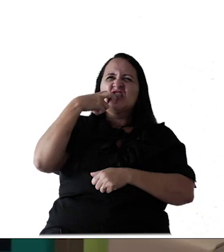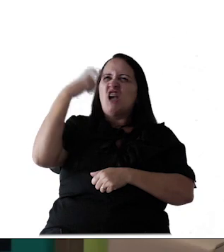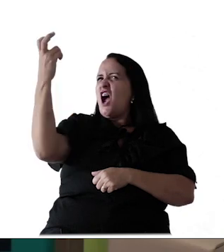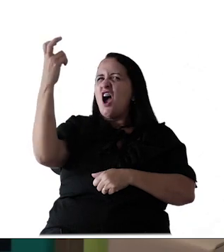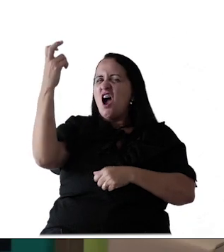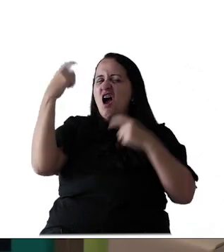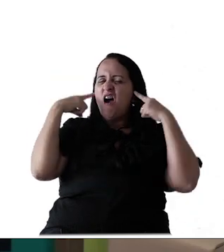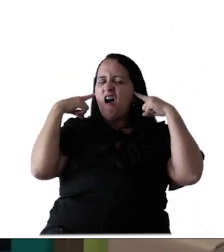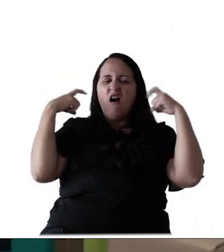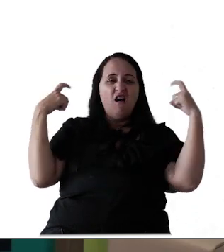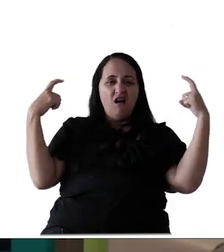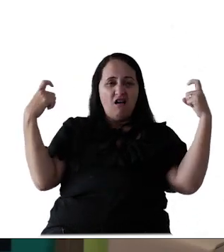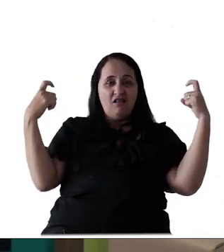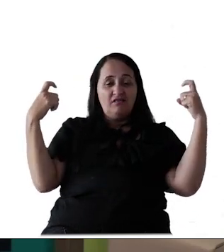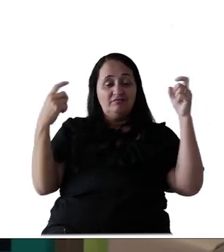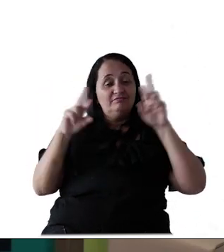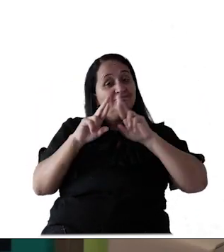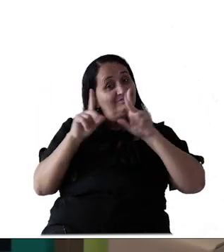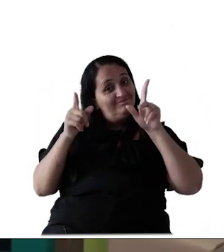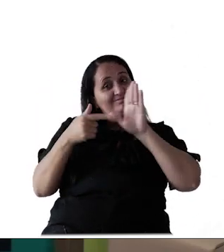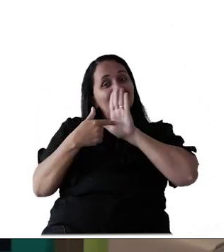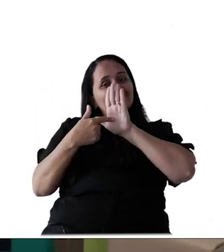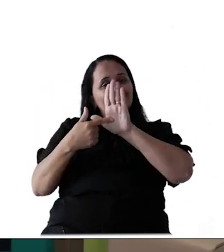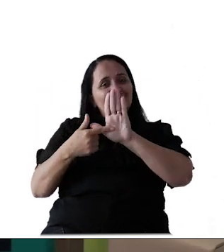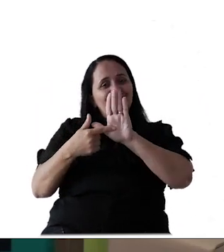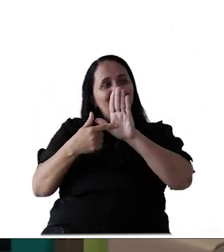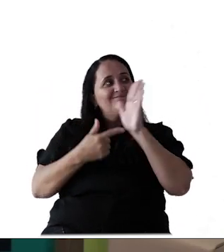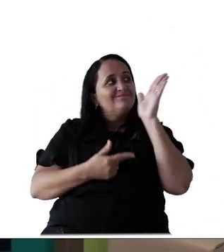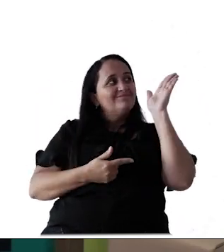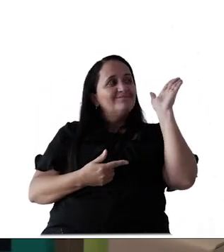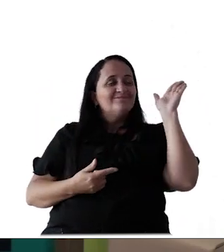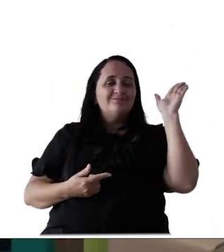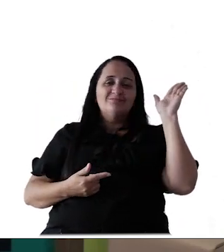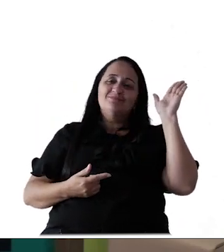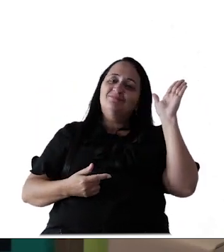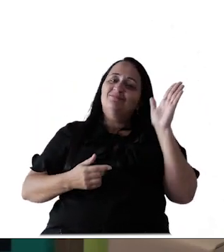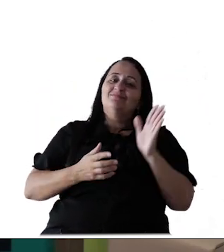barulho, tem uma representação diferente nas tirinhas.